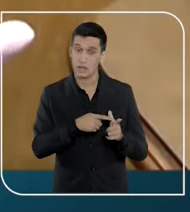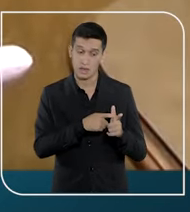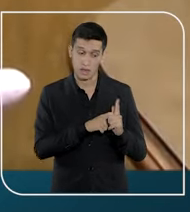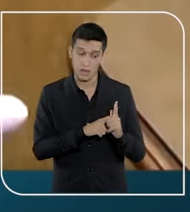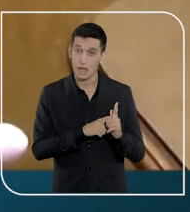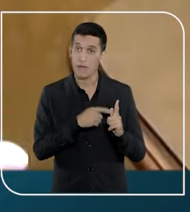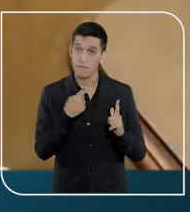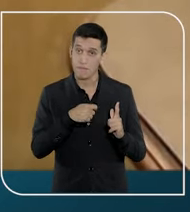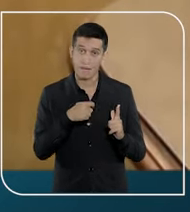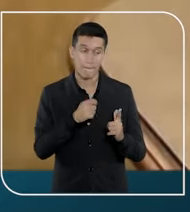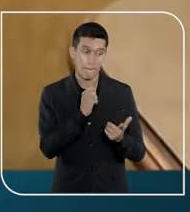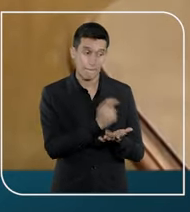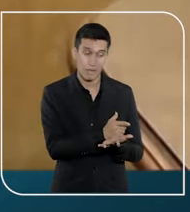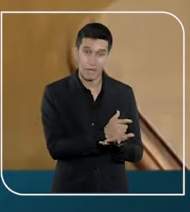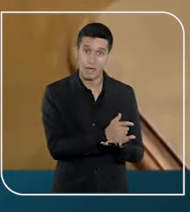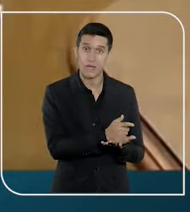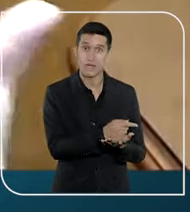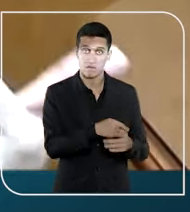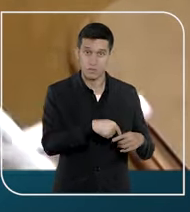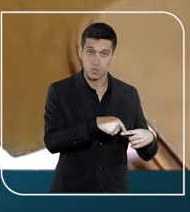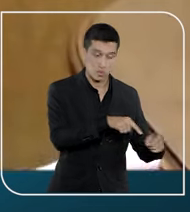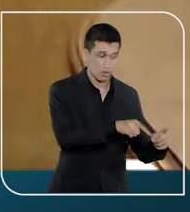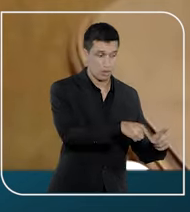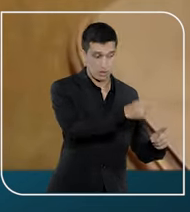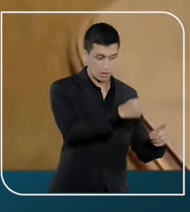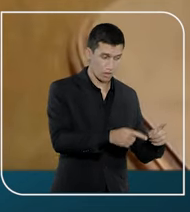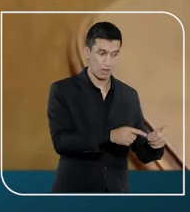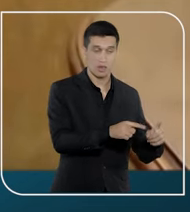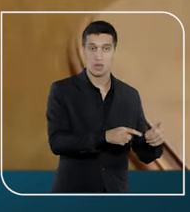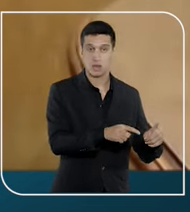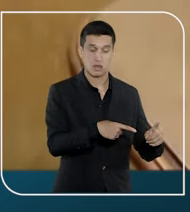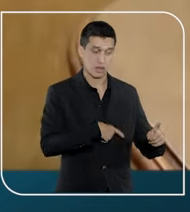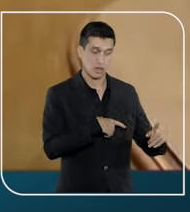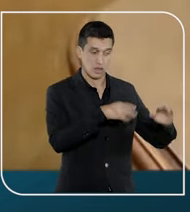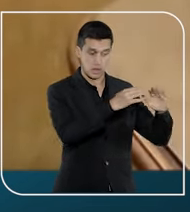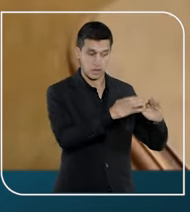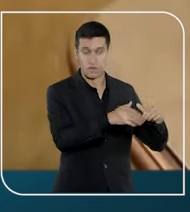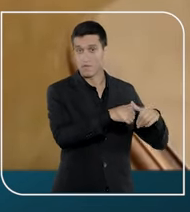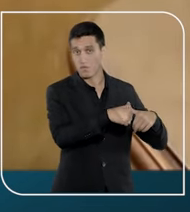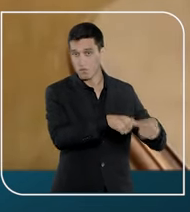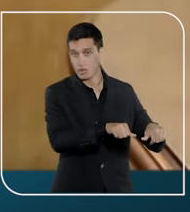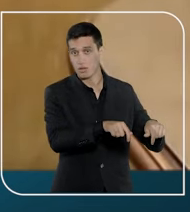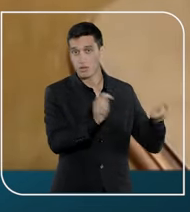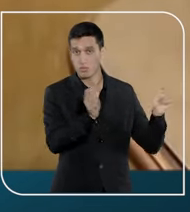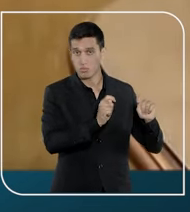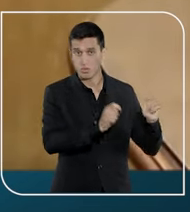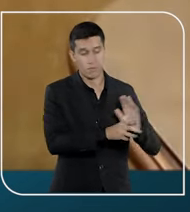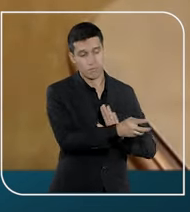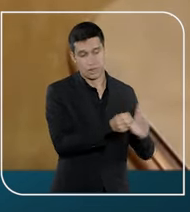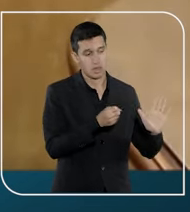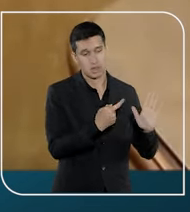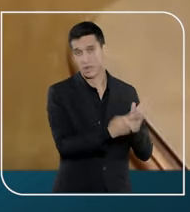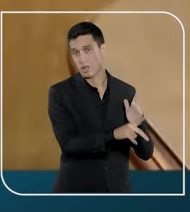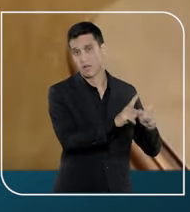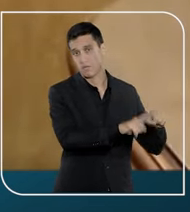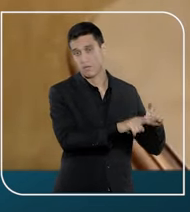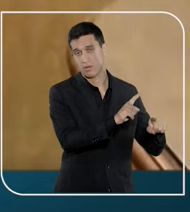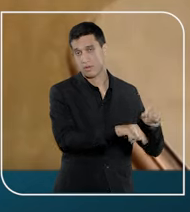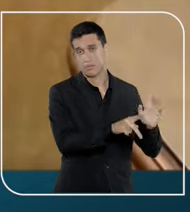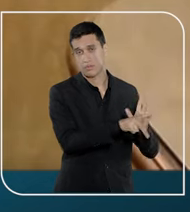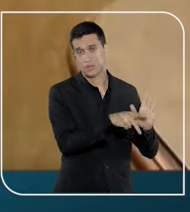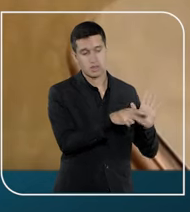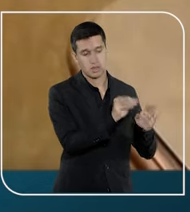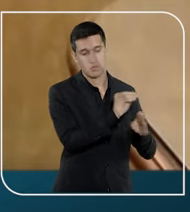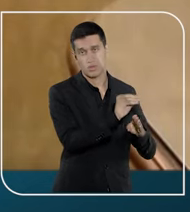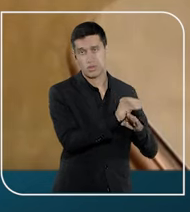subroga contra o inquilino e pode pegar o bem de família do inquilino também, porque, afinal de contas, a dívida é do